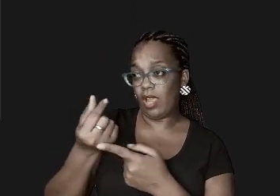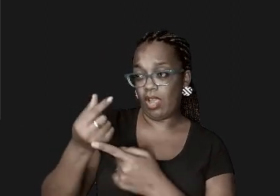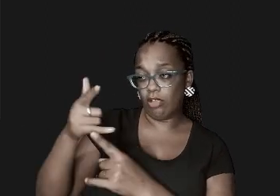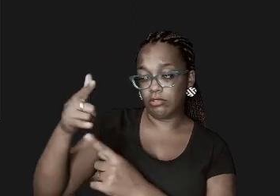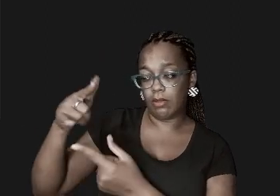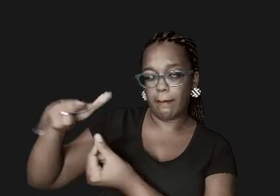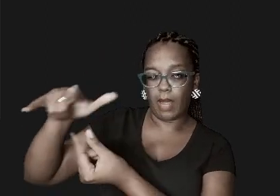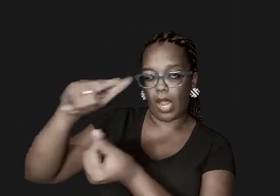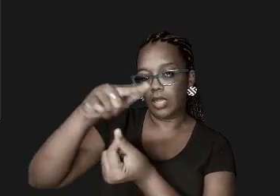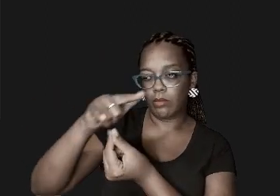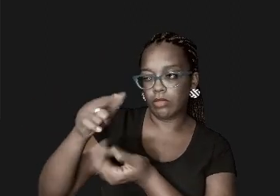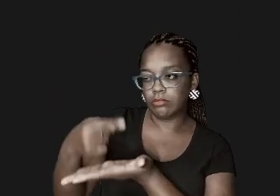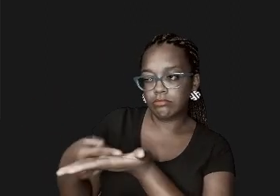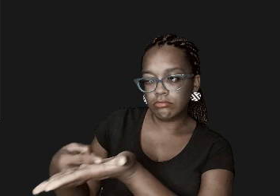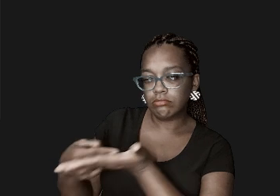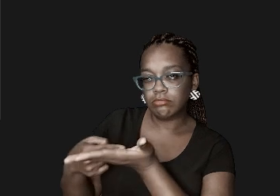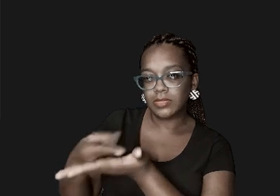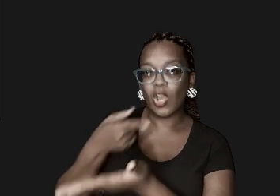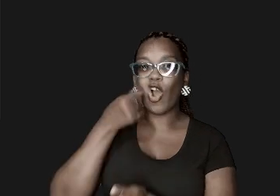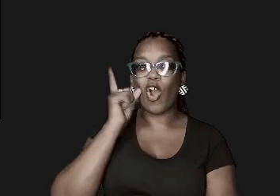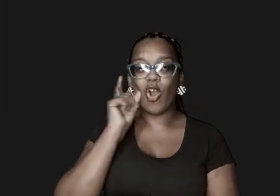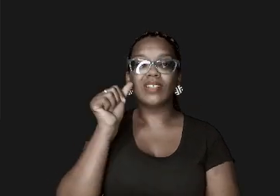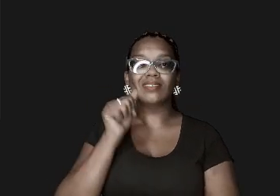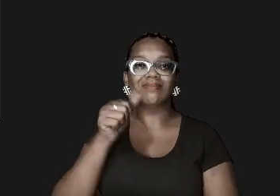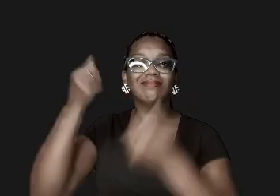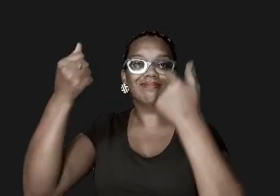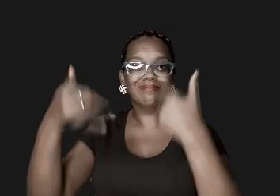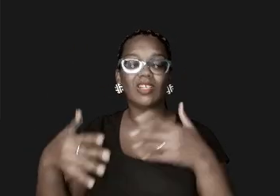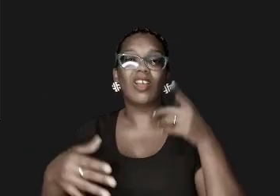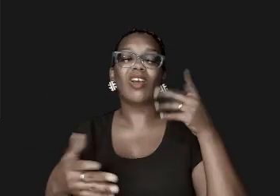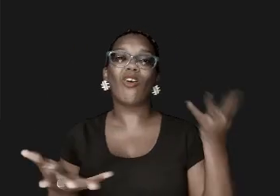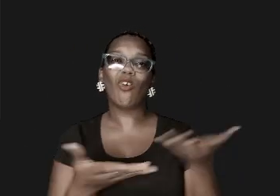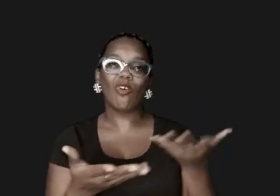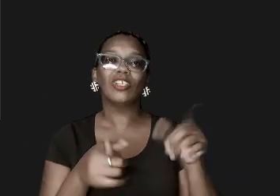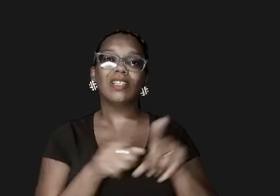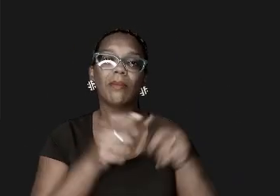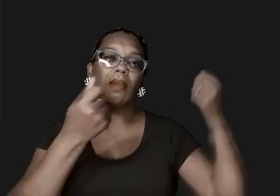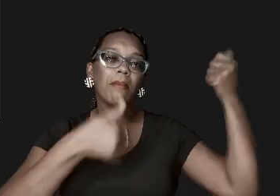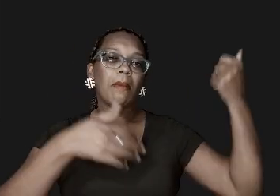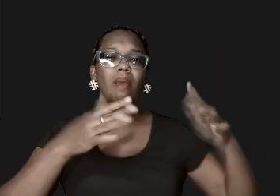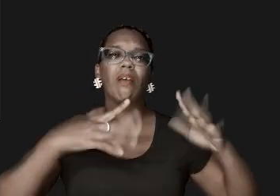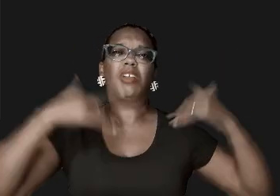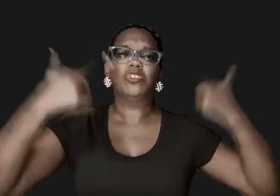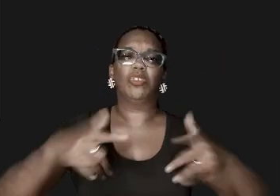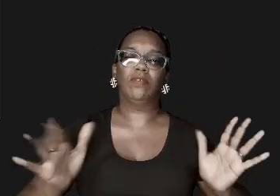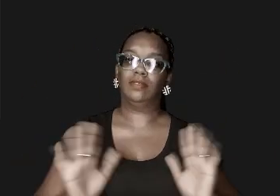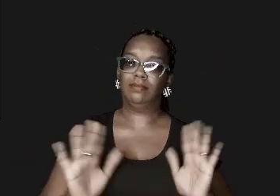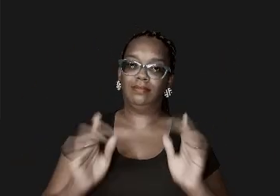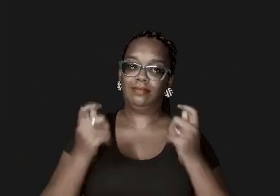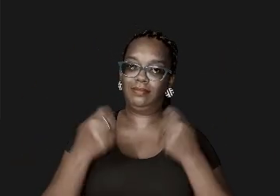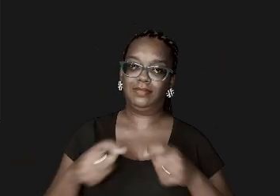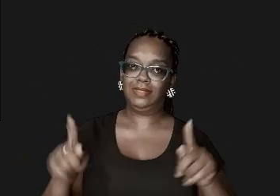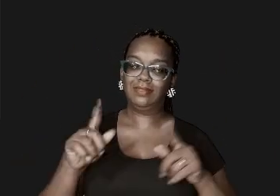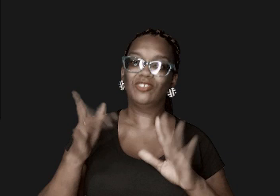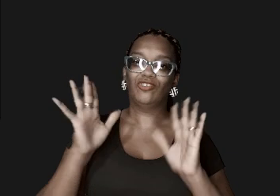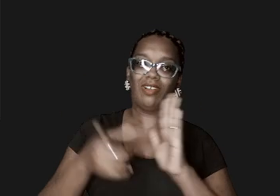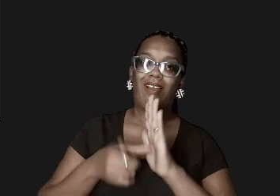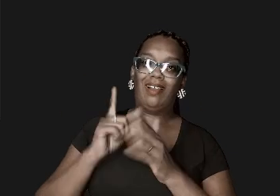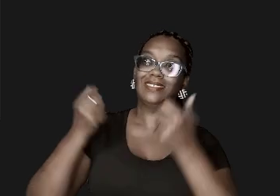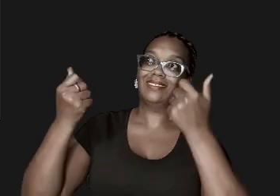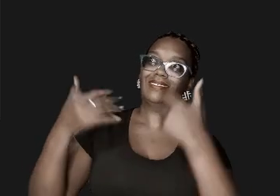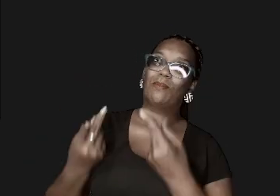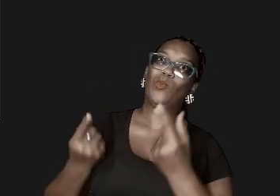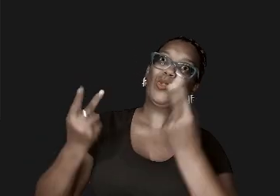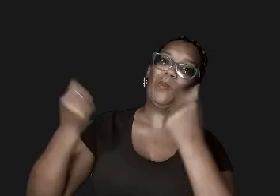preço manipulação de mercado uma chamada manipulação de preços negociar Marina citou aqui ontem